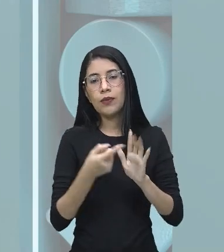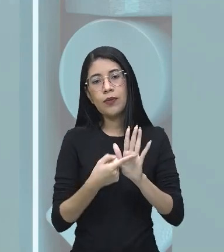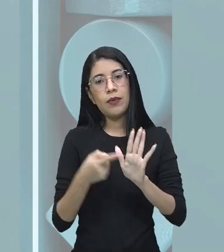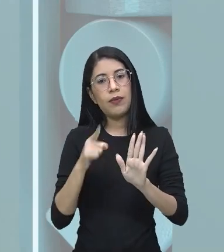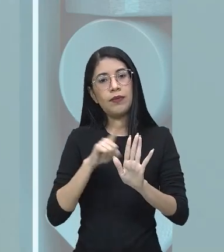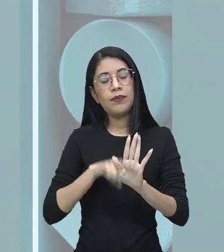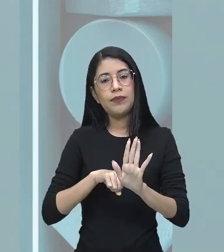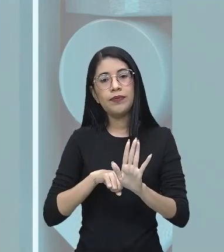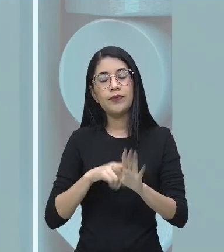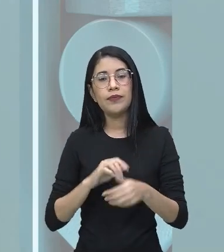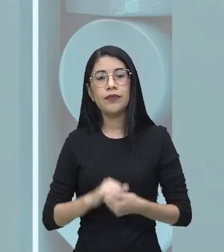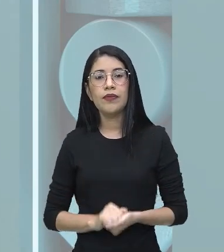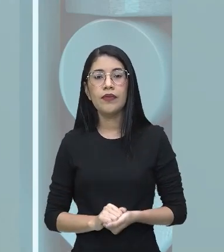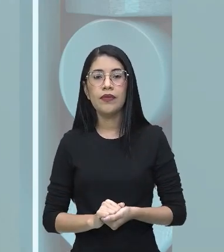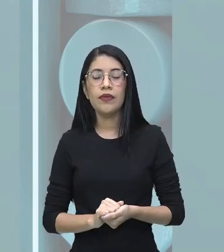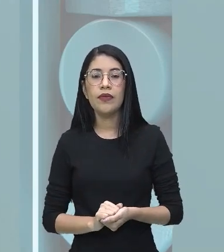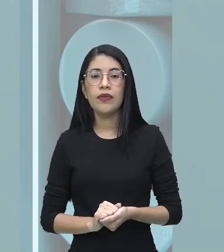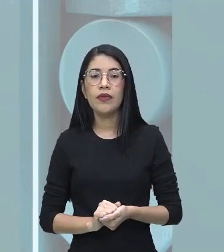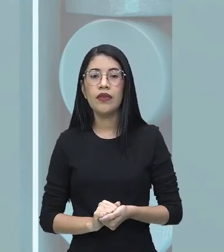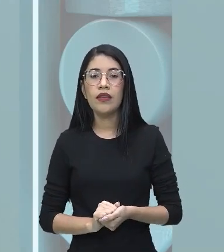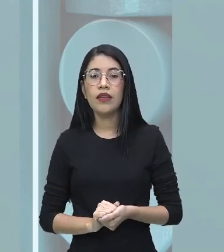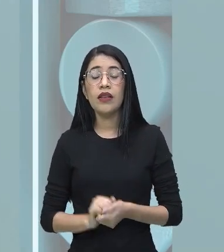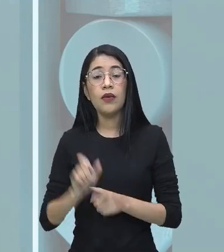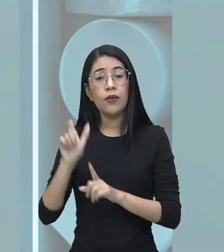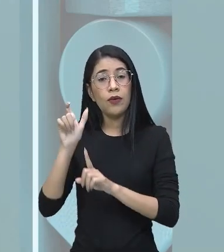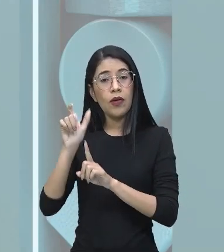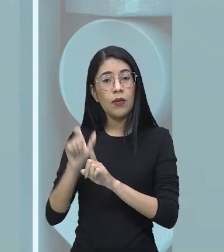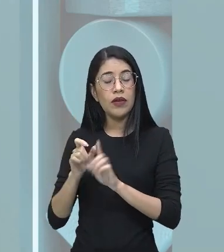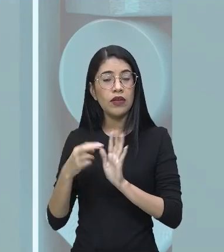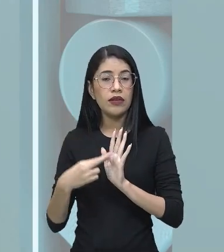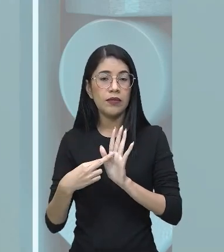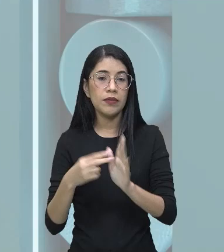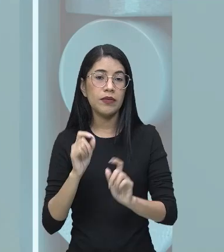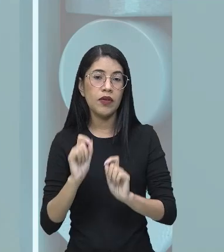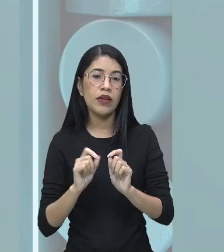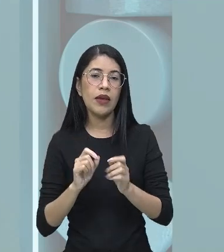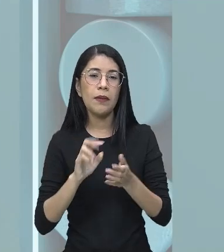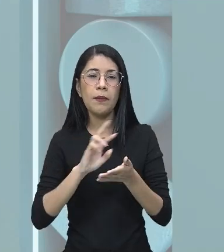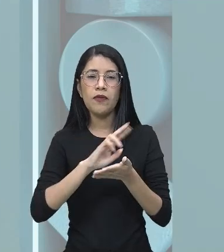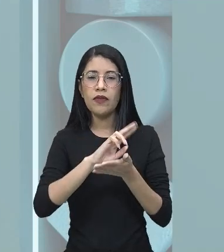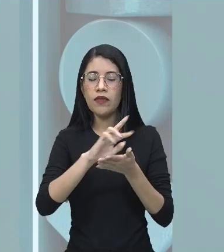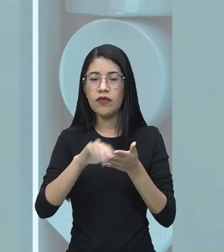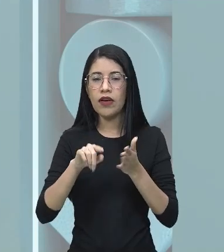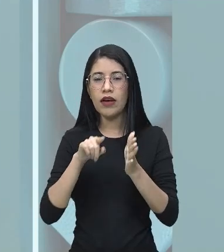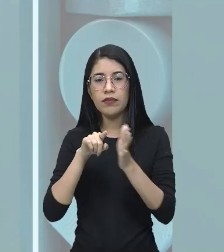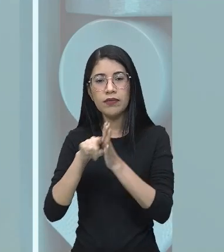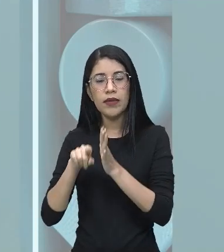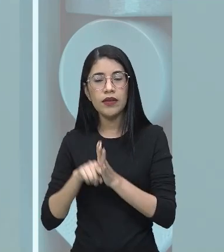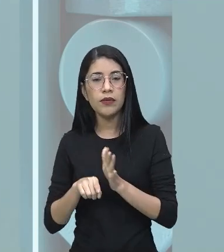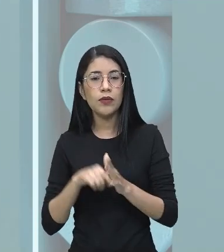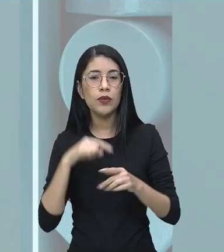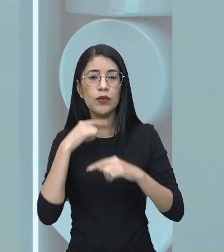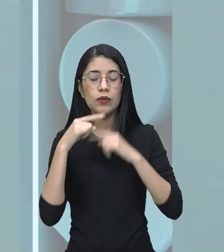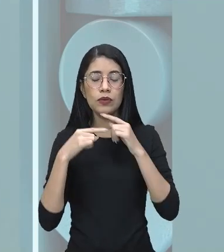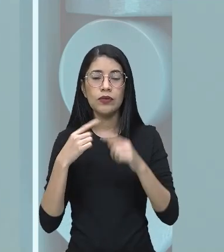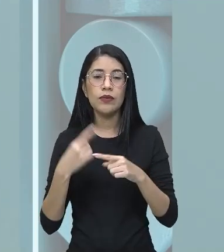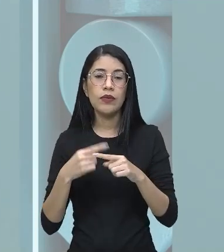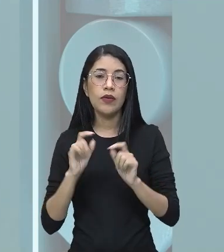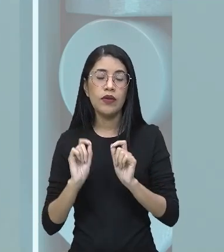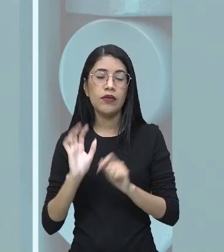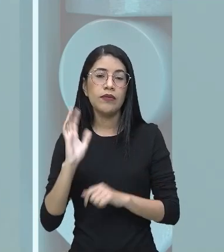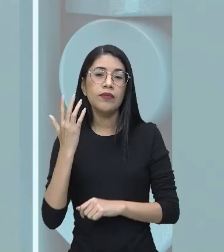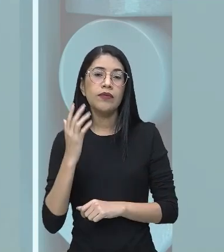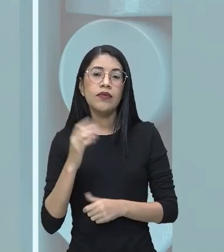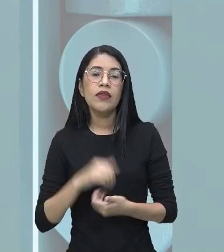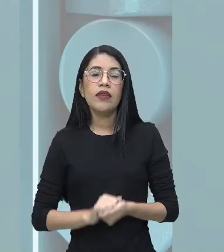gente? E por meio desse José, ele apresenta muitas questões, porque o povo brasileiro, nesse